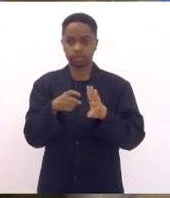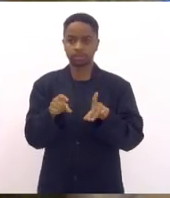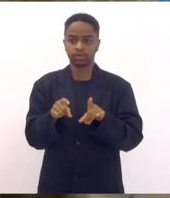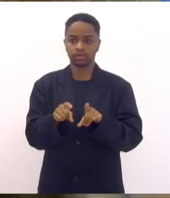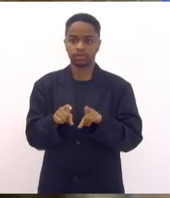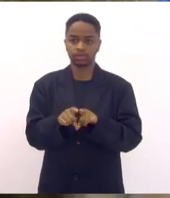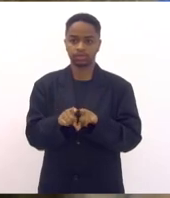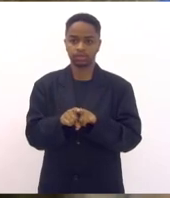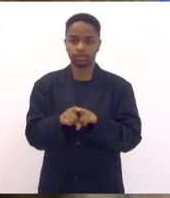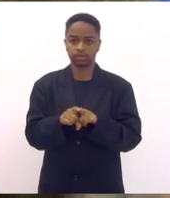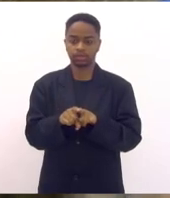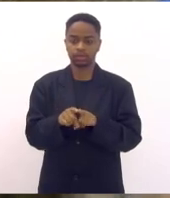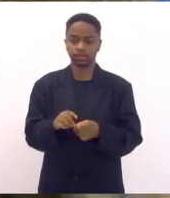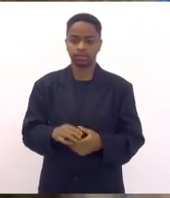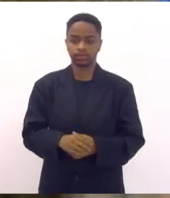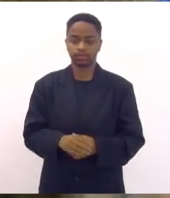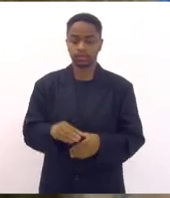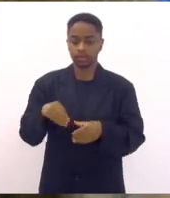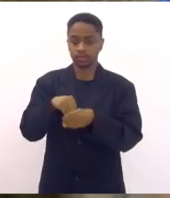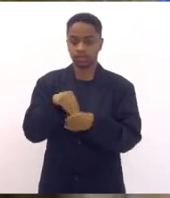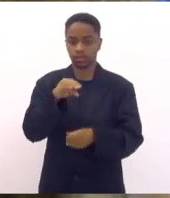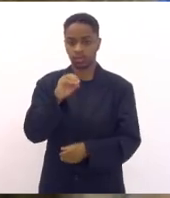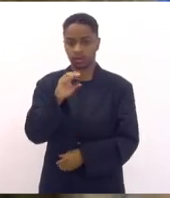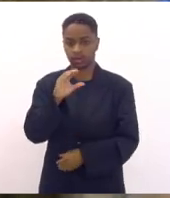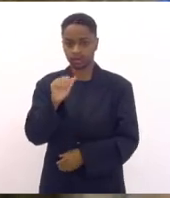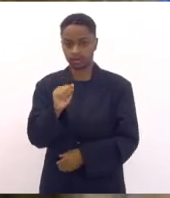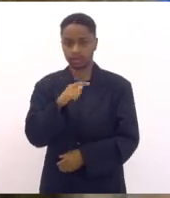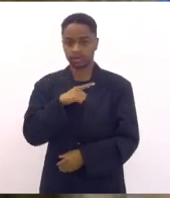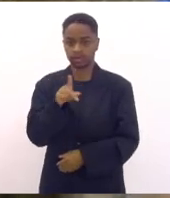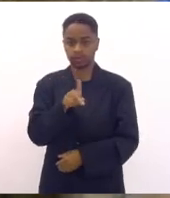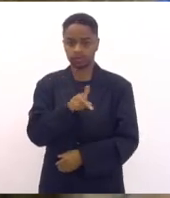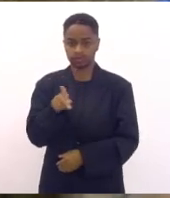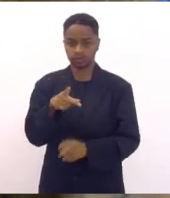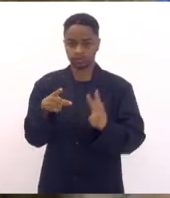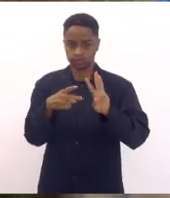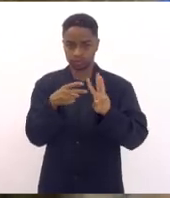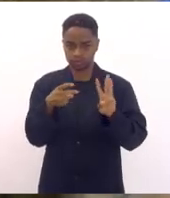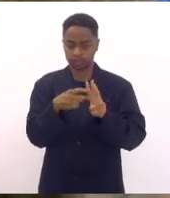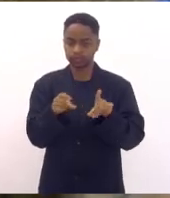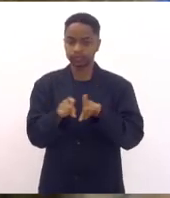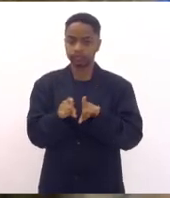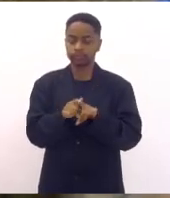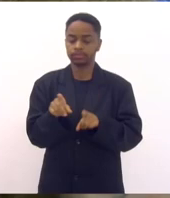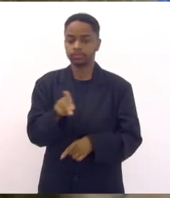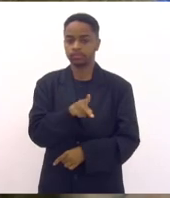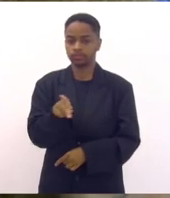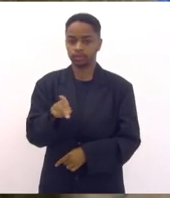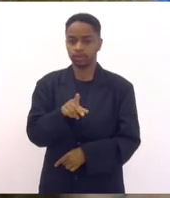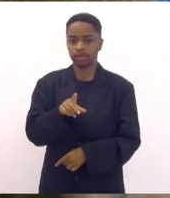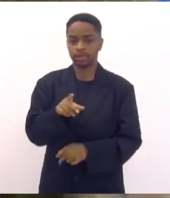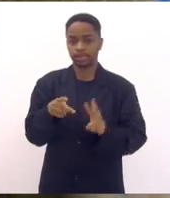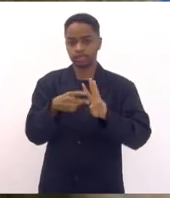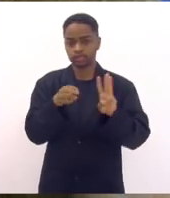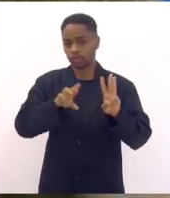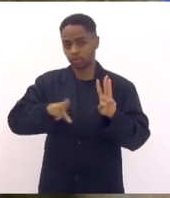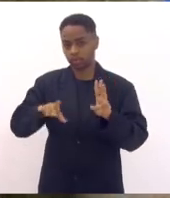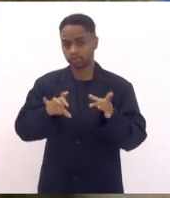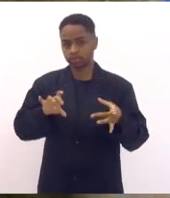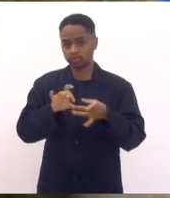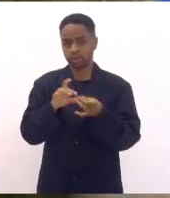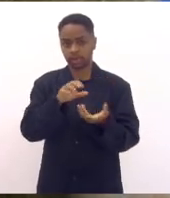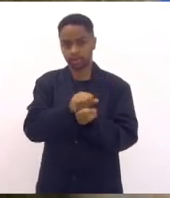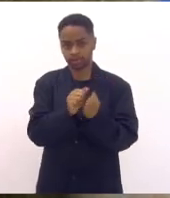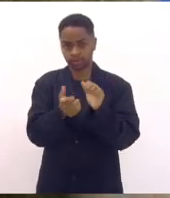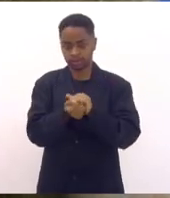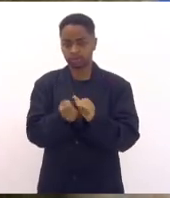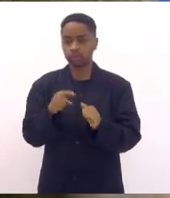Jurema dentro do oca nós temos professoras indígenas e professoras não indígenas do Artesanato e já colocamos